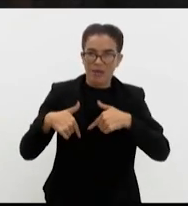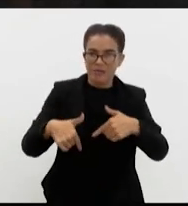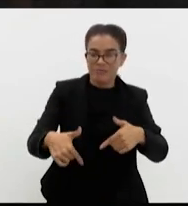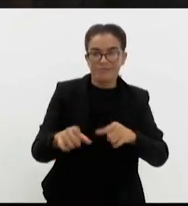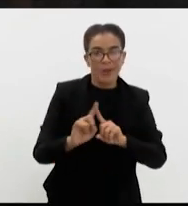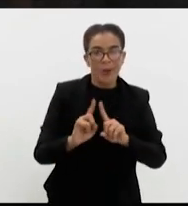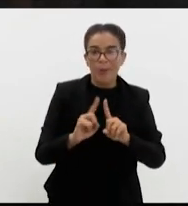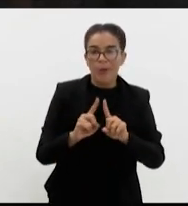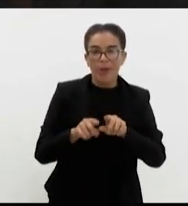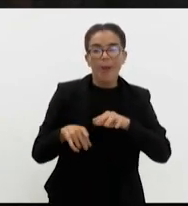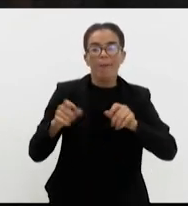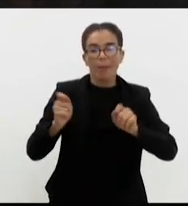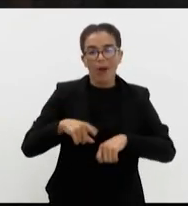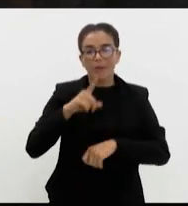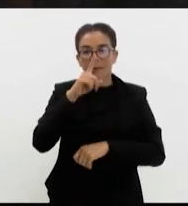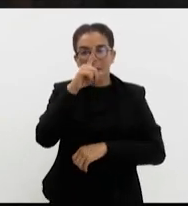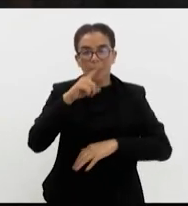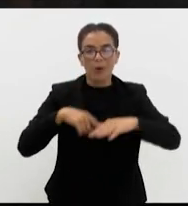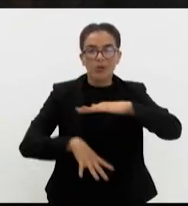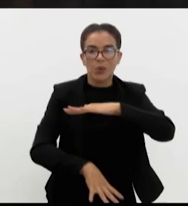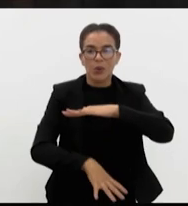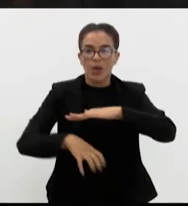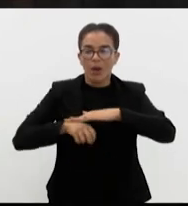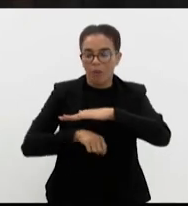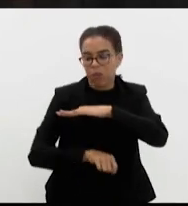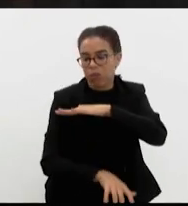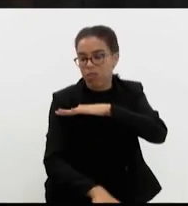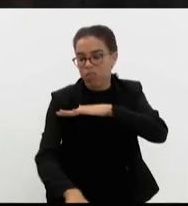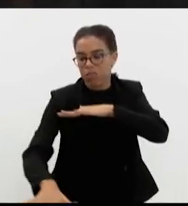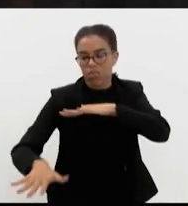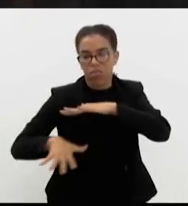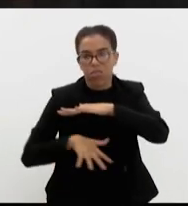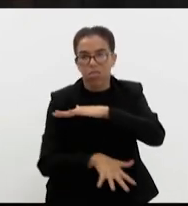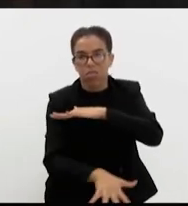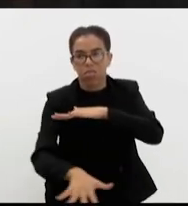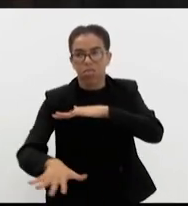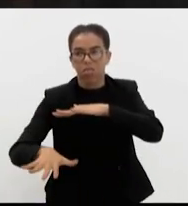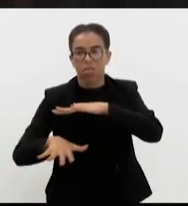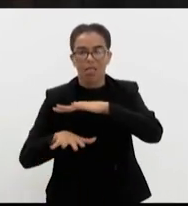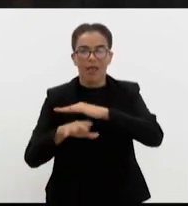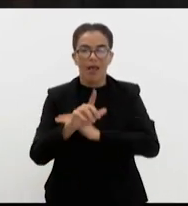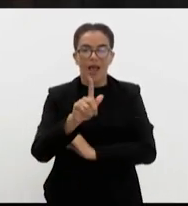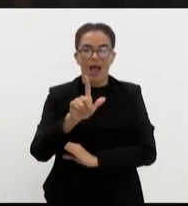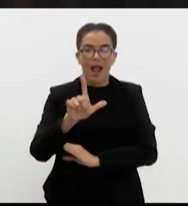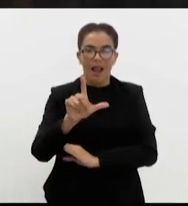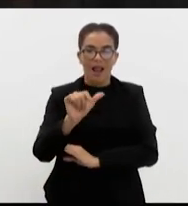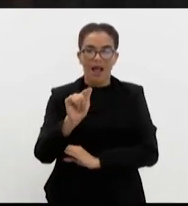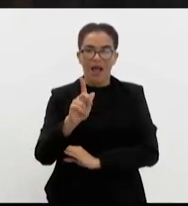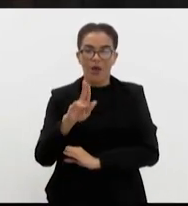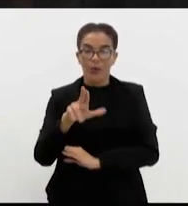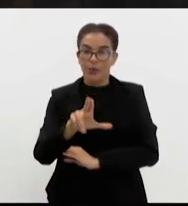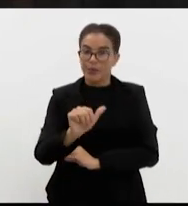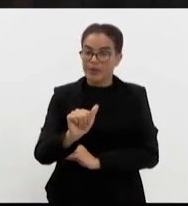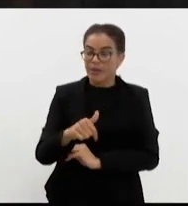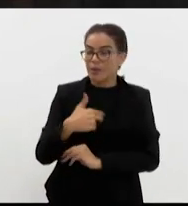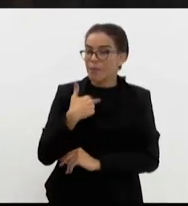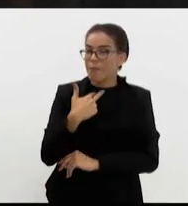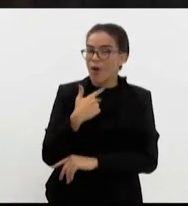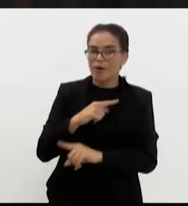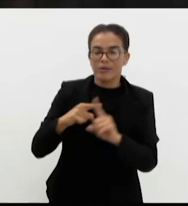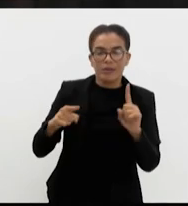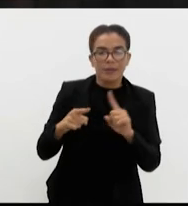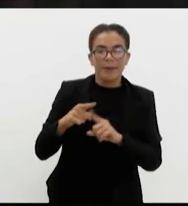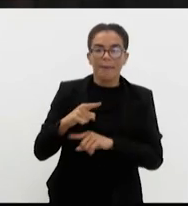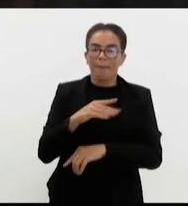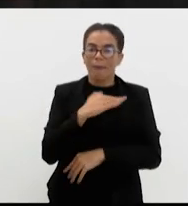expansão disso pr pra nossa Laguna maior Laguna hipers salica do Brasil não pode ter uma mortandade de peixe camarão